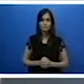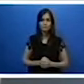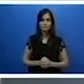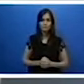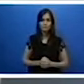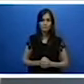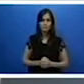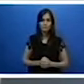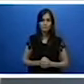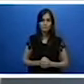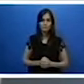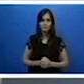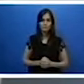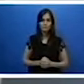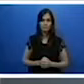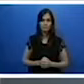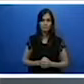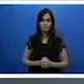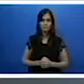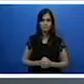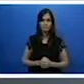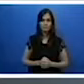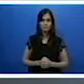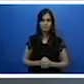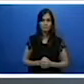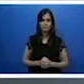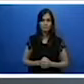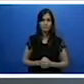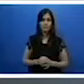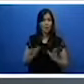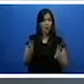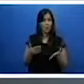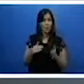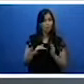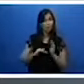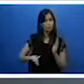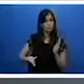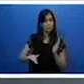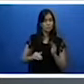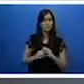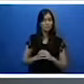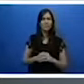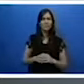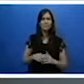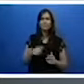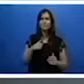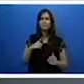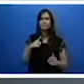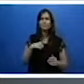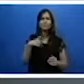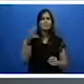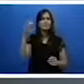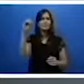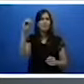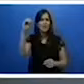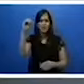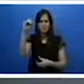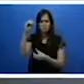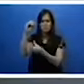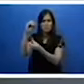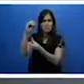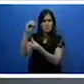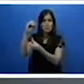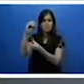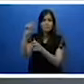Passo o traço e vamos subtrair. Eu tenho zero aqui, não consigo tirar 6. Então, eu vou